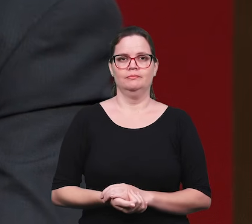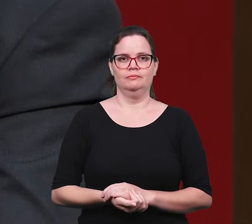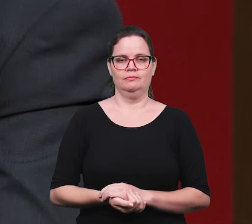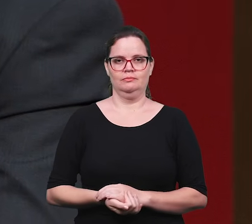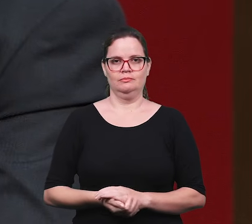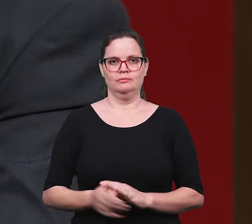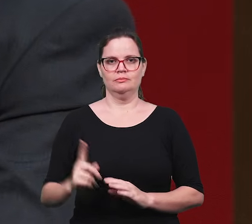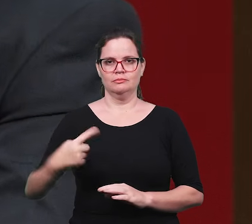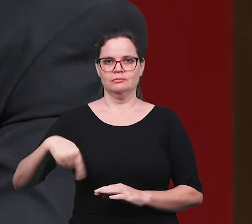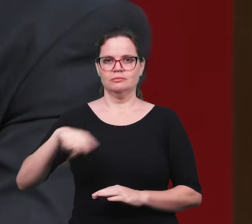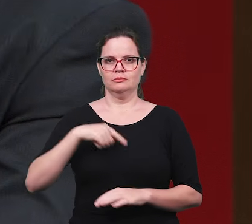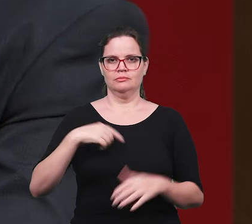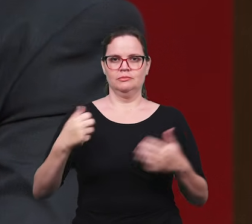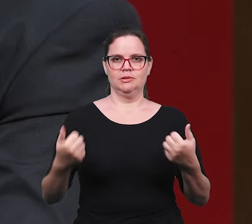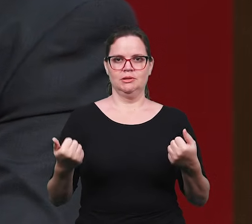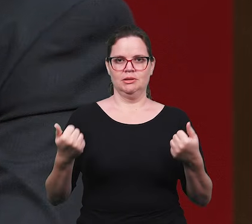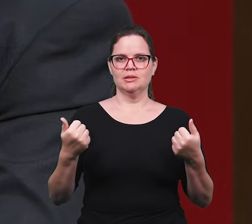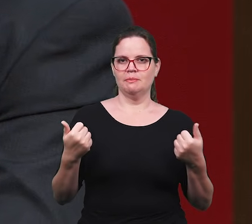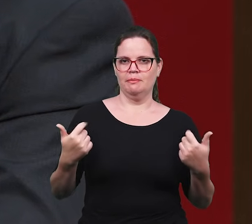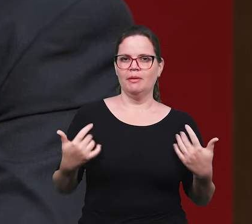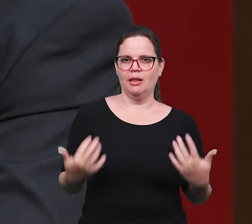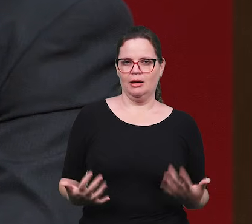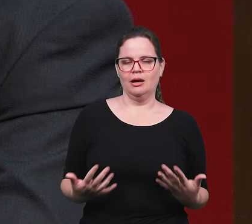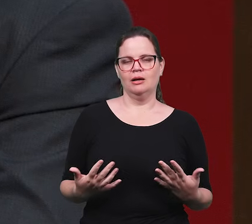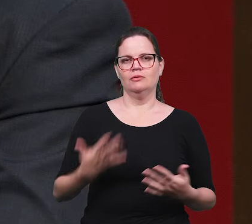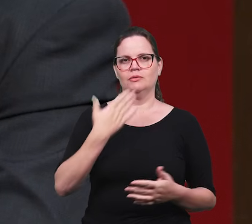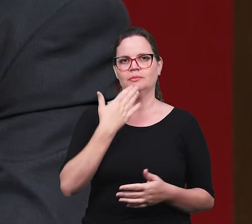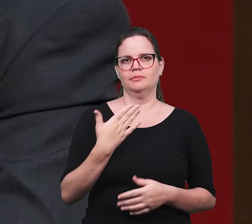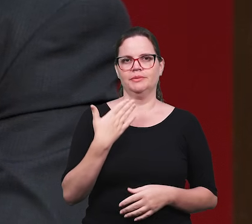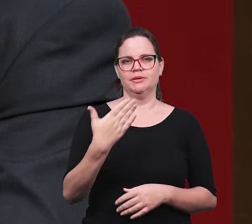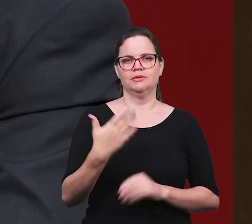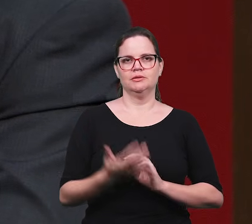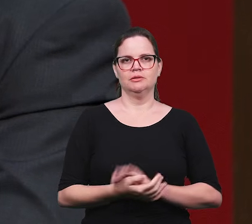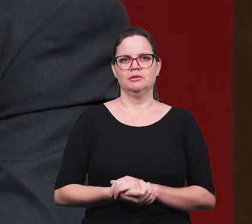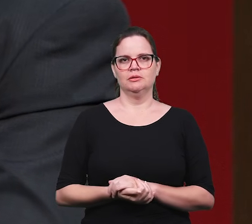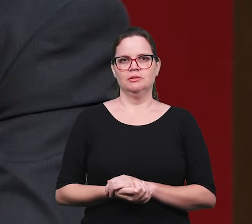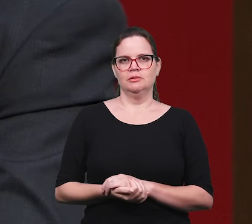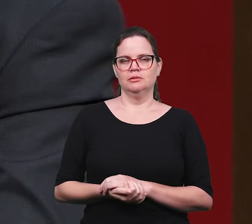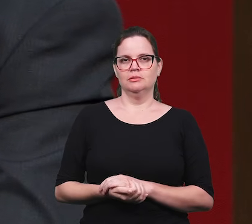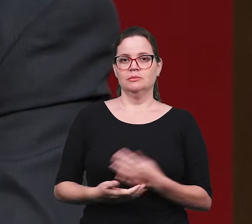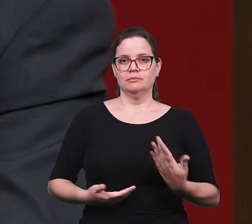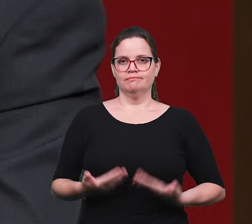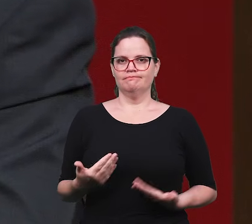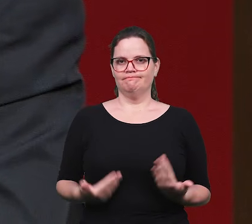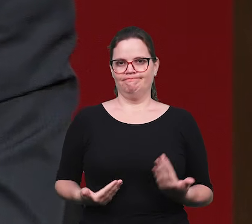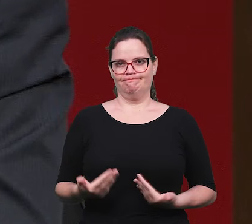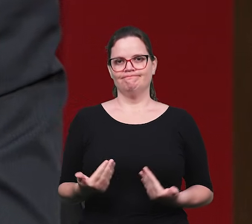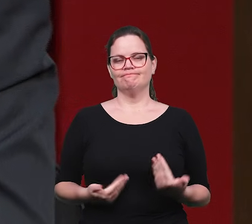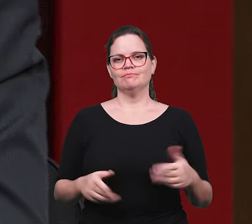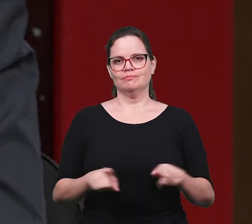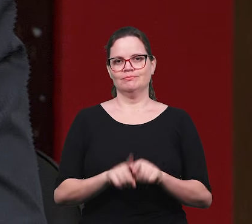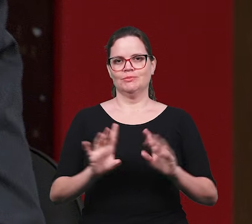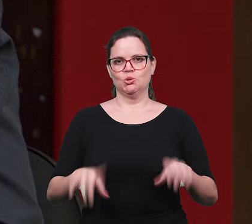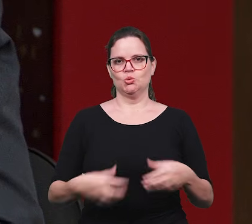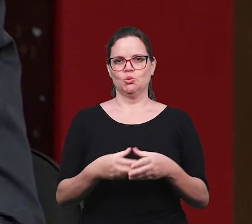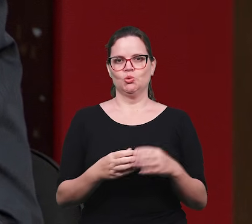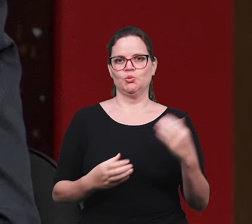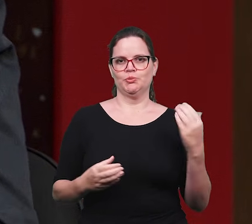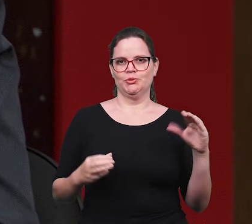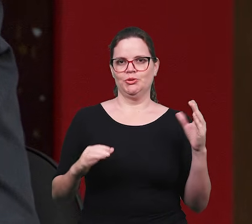pouco dessa abordagem que a gente está chegando aqui na Idade Média, vou pedir para que um irmão nosso, que é membro do Grupo Ciência e